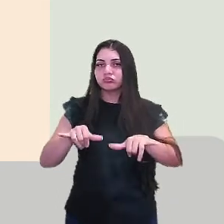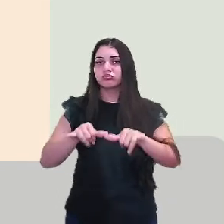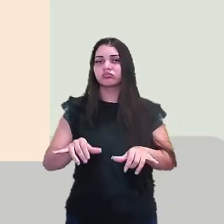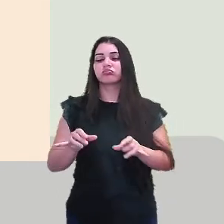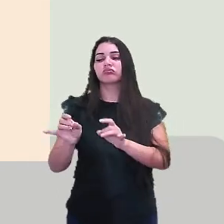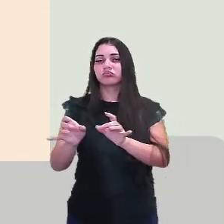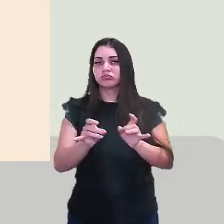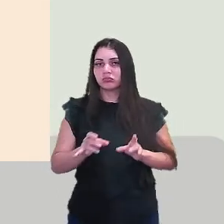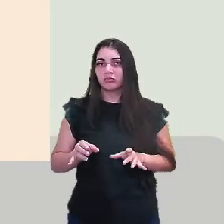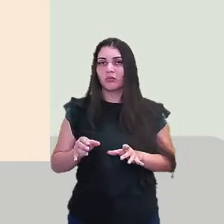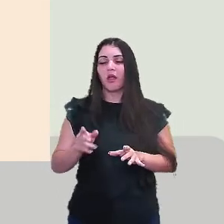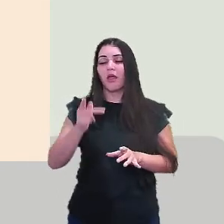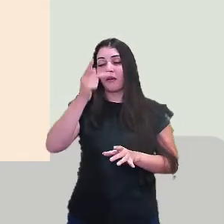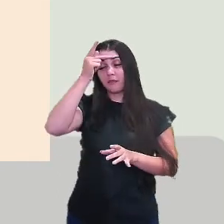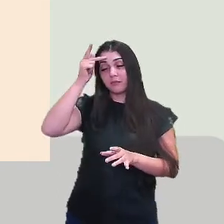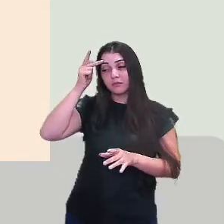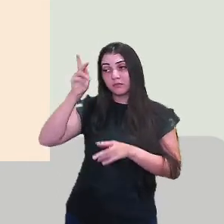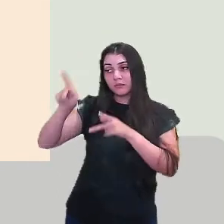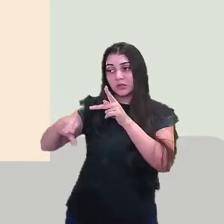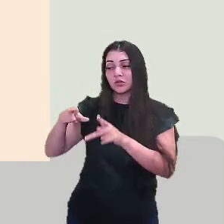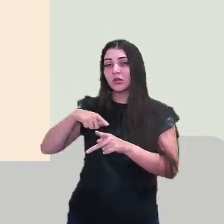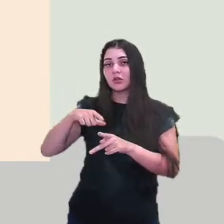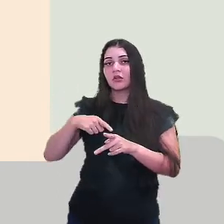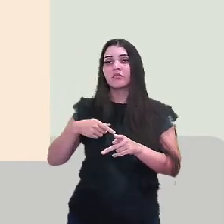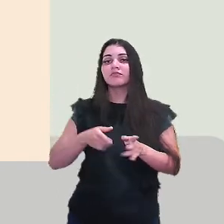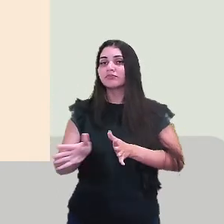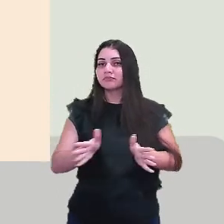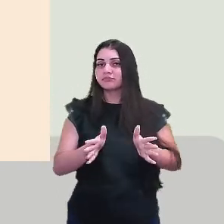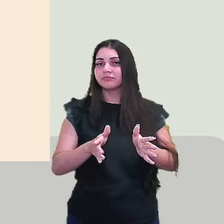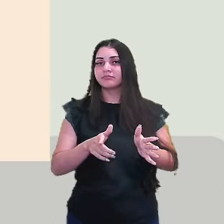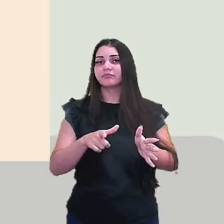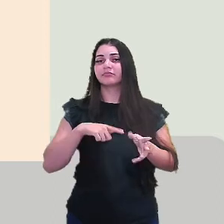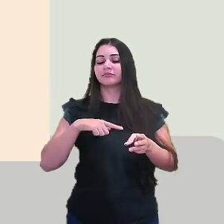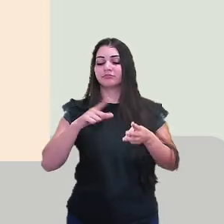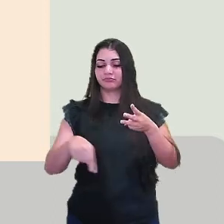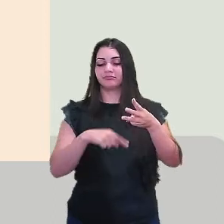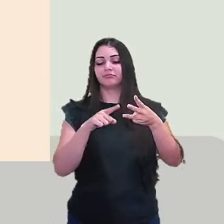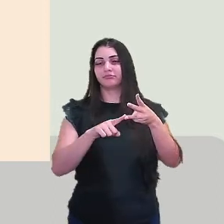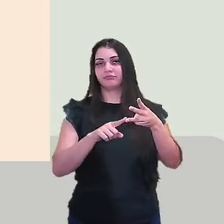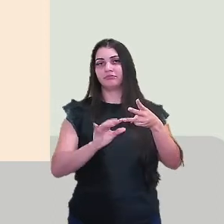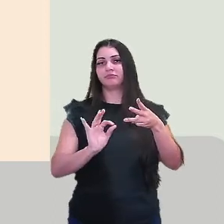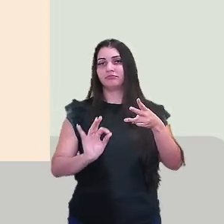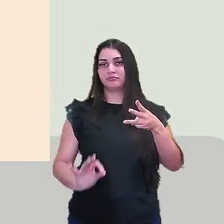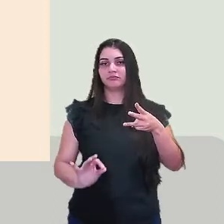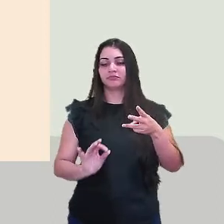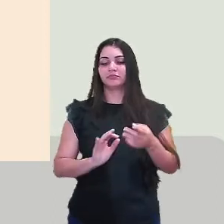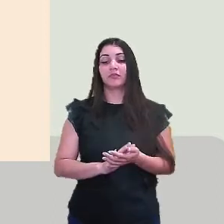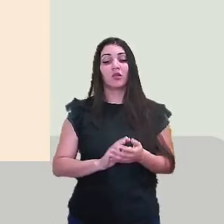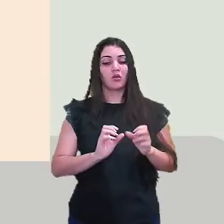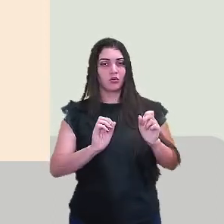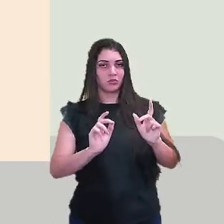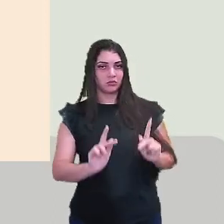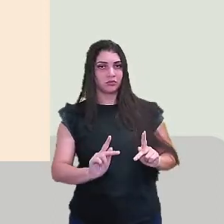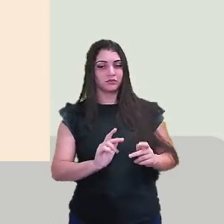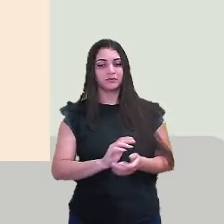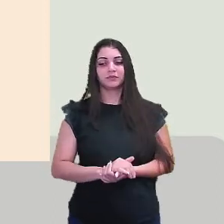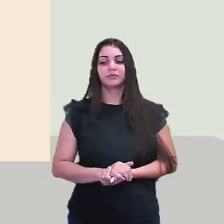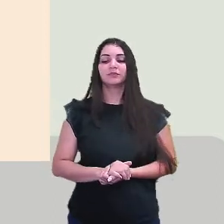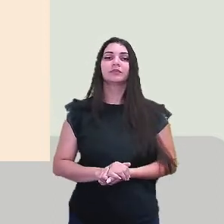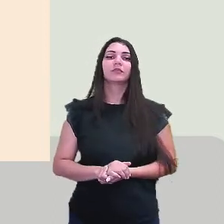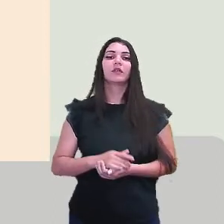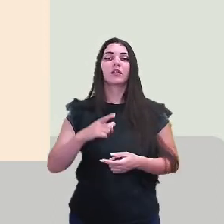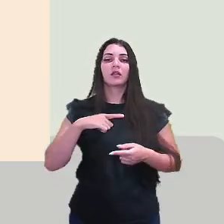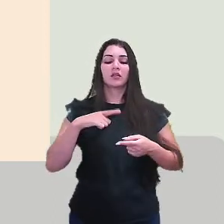dar acesso à população, que já é o setor terciário. Tá bom? Ok? Então, eu